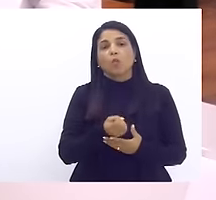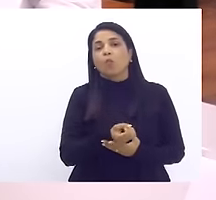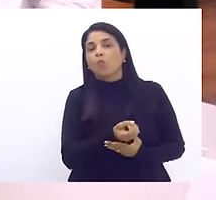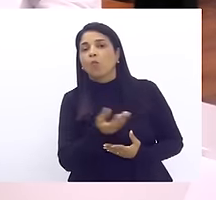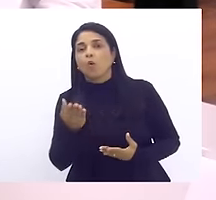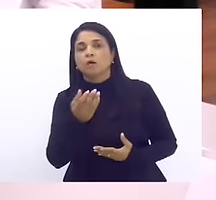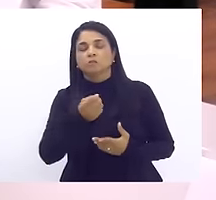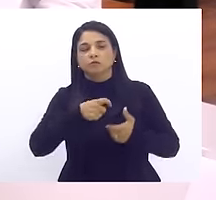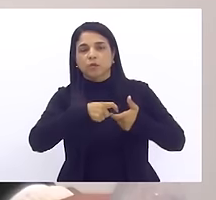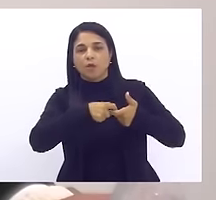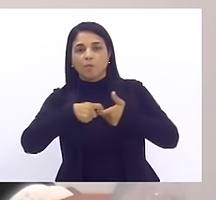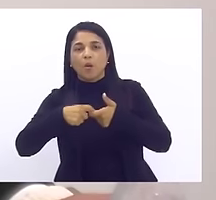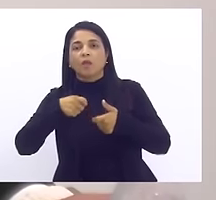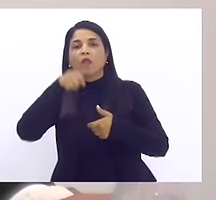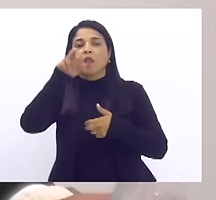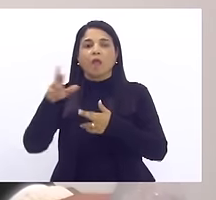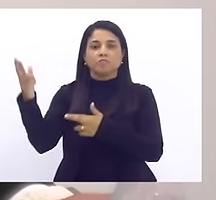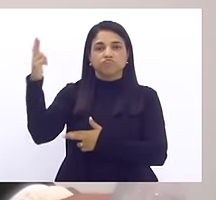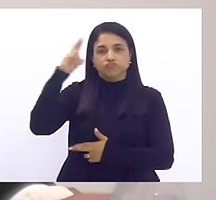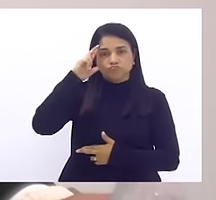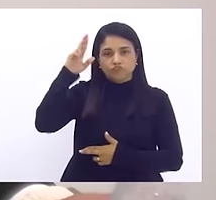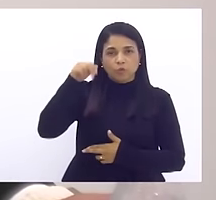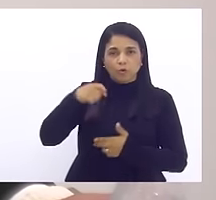sublocados e quem são os proprietários